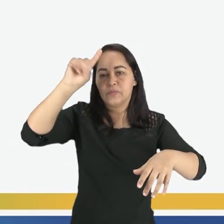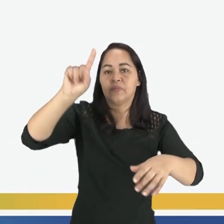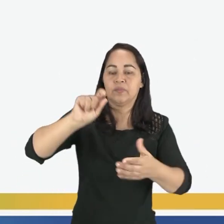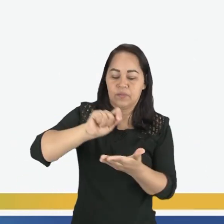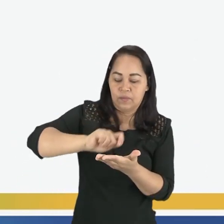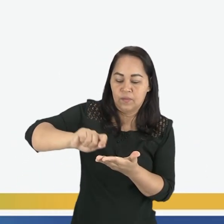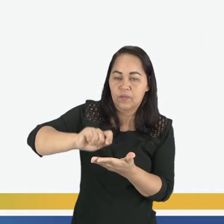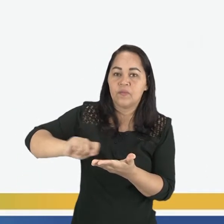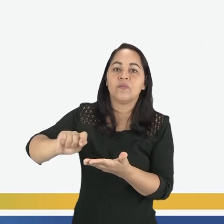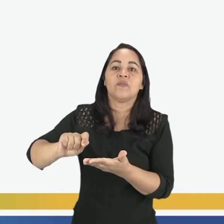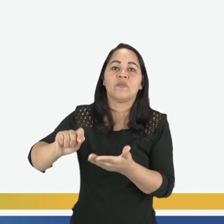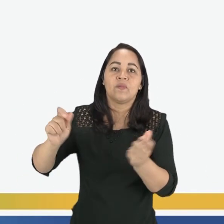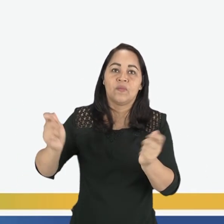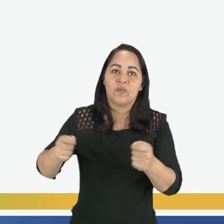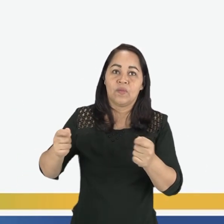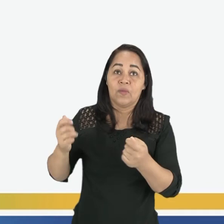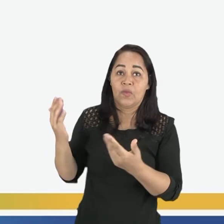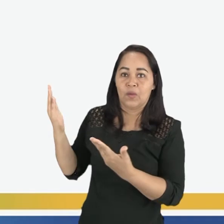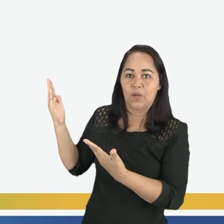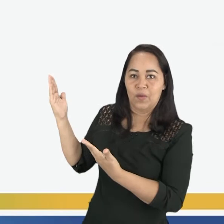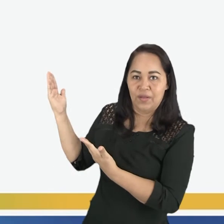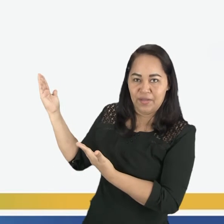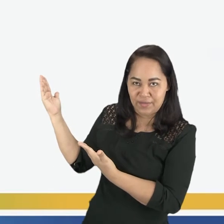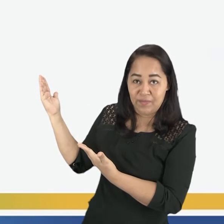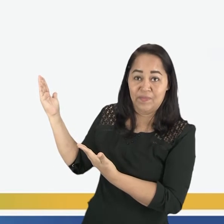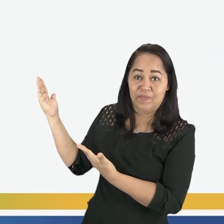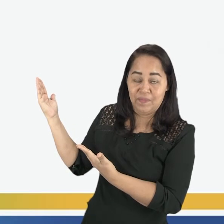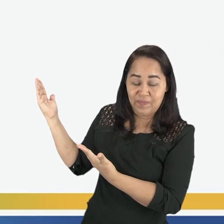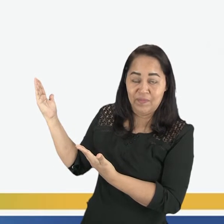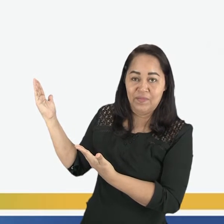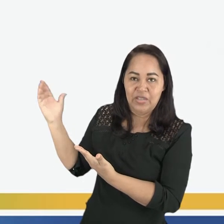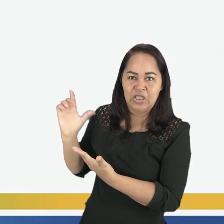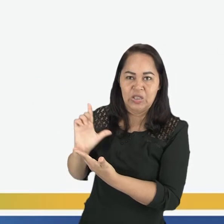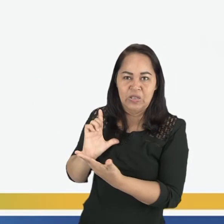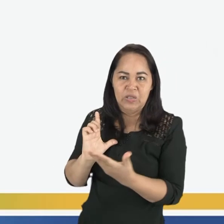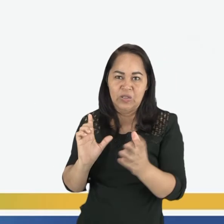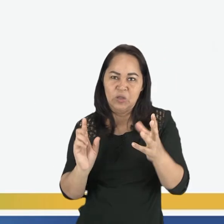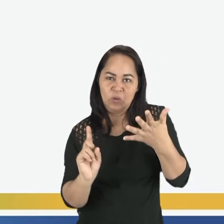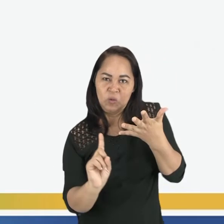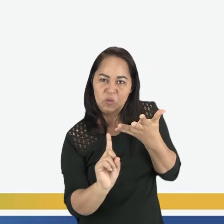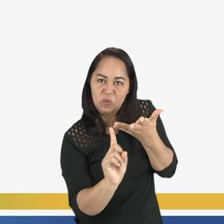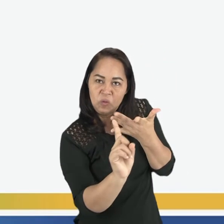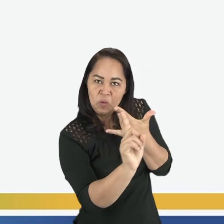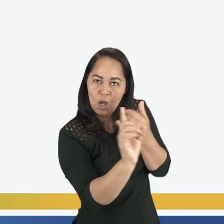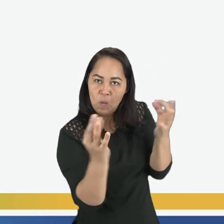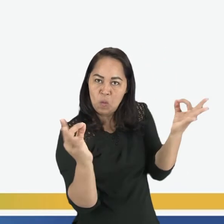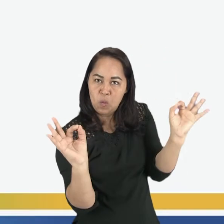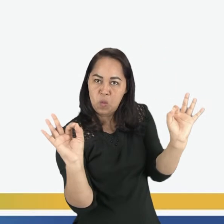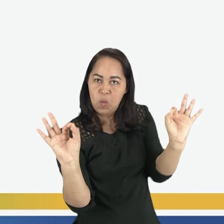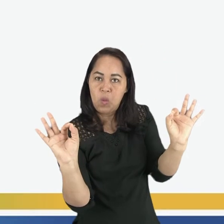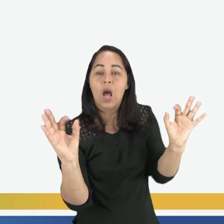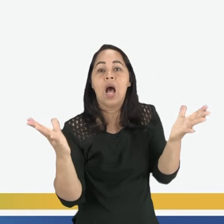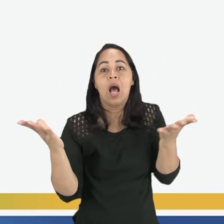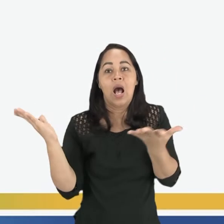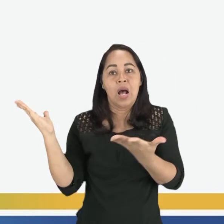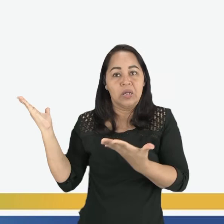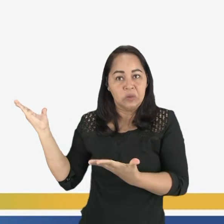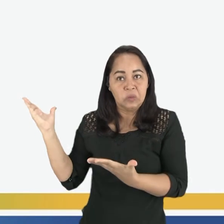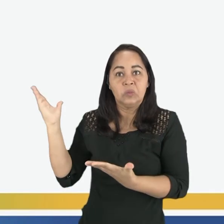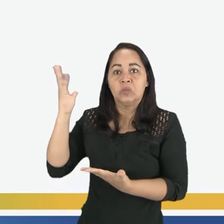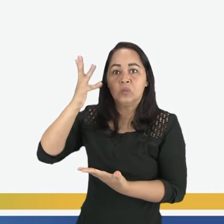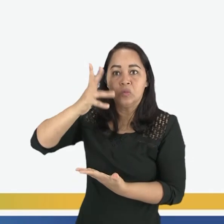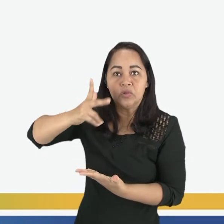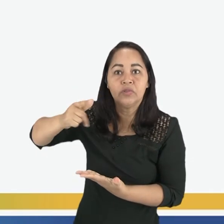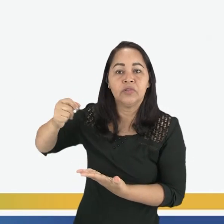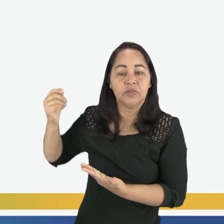escrita hieroglífica. Observe aí, ó, quanto detalhe, né? Já imaginou para fazer isso aí? Eram bastante